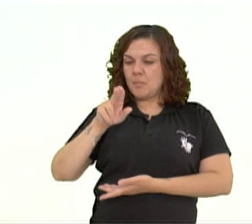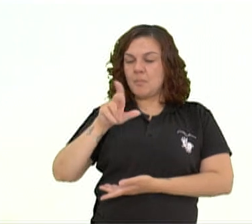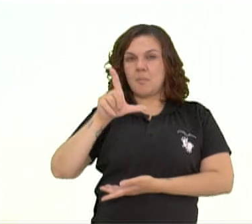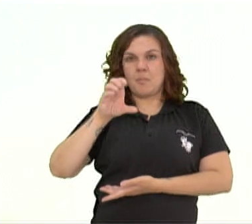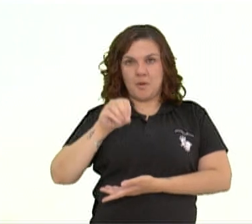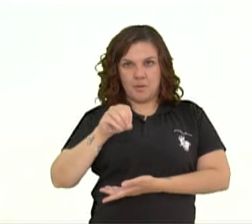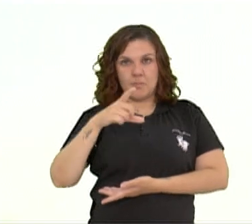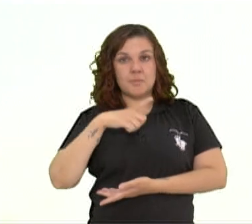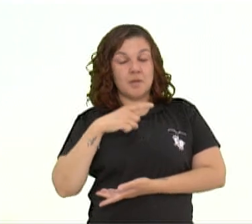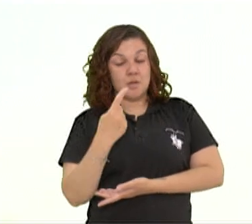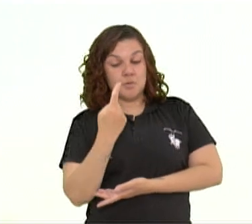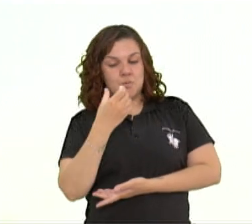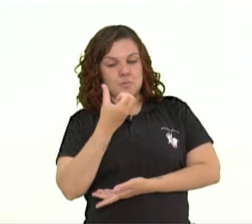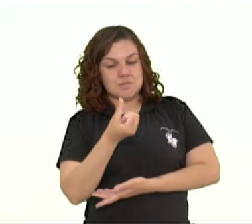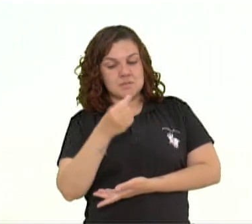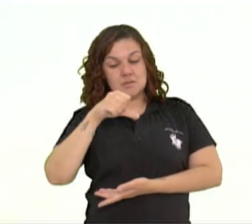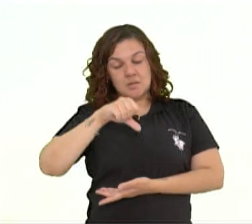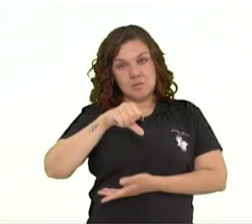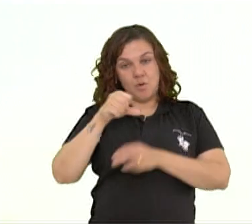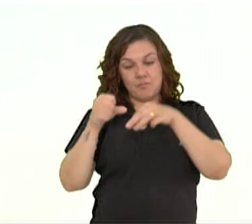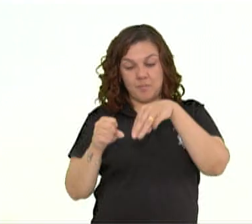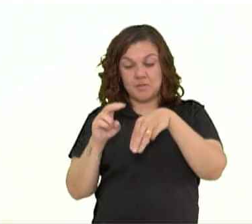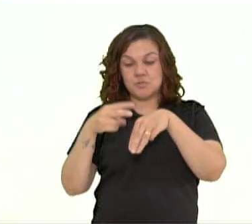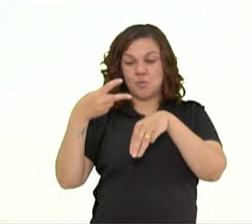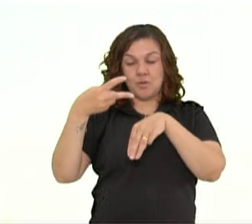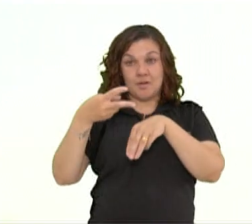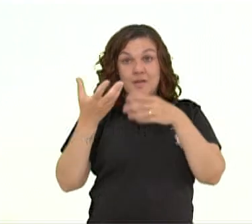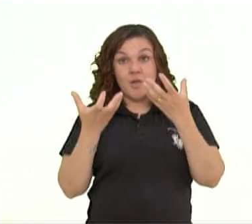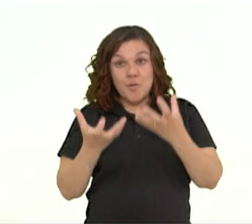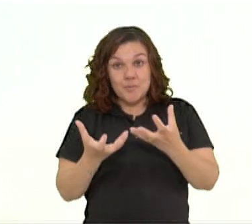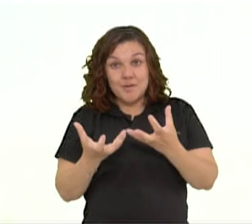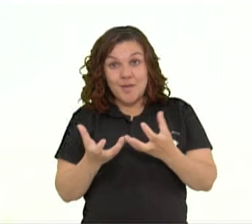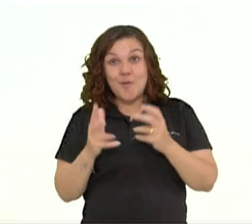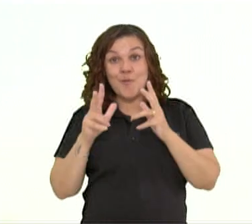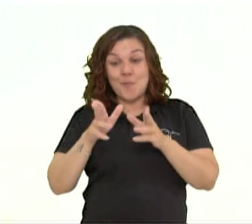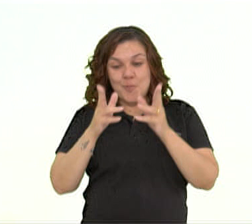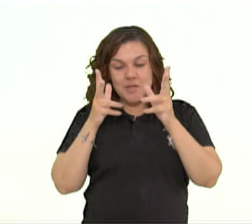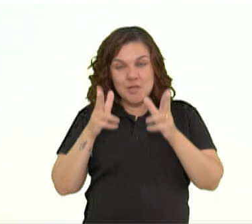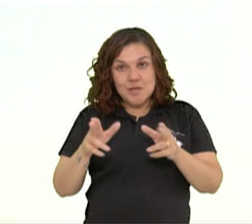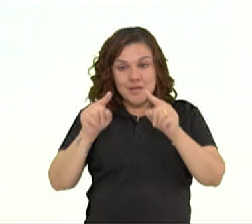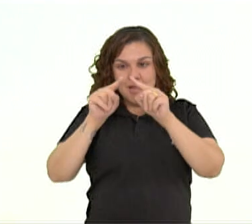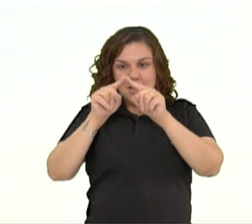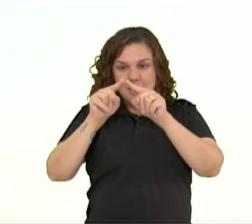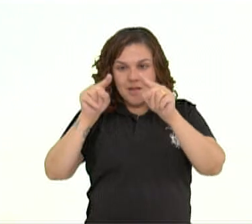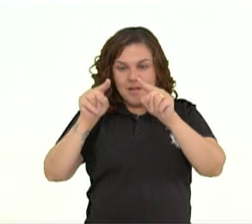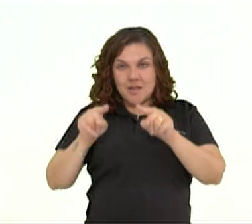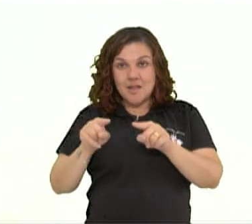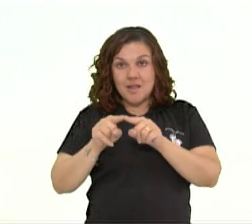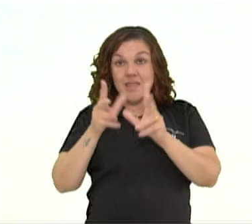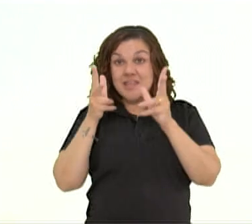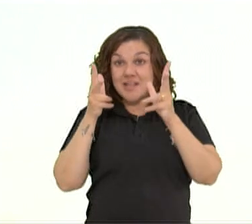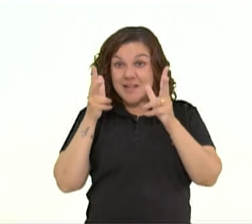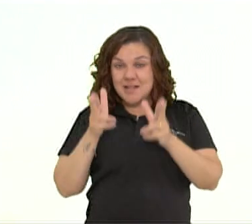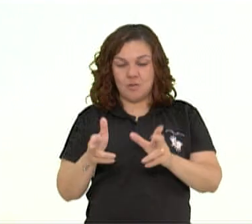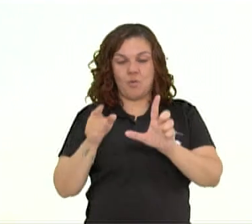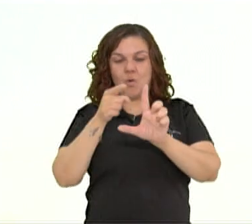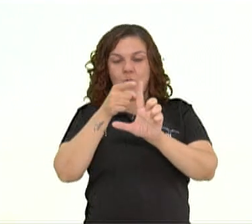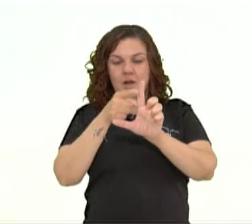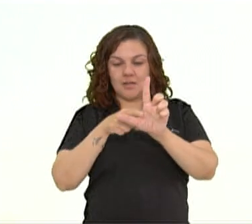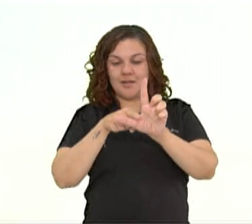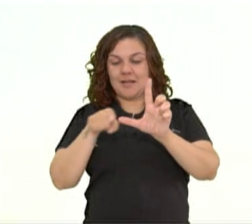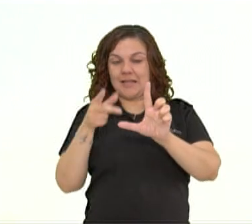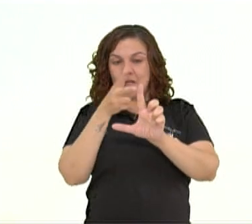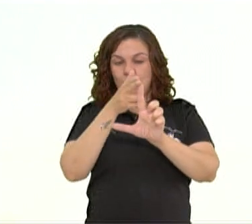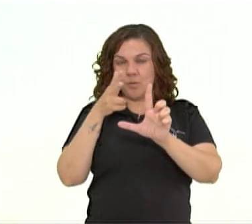tá certo. Tem 169 metros quadrados. Eu quero achar qual é a medida de um outro terreno, só que esse terreno não é retangular, porque o do Paulo